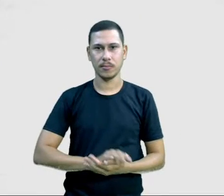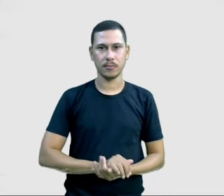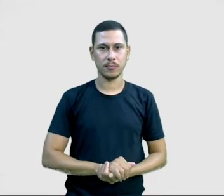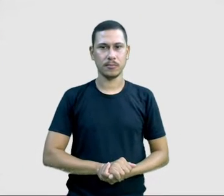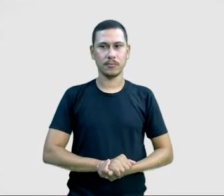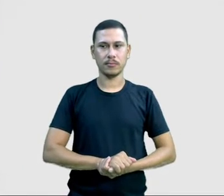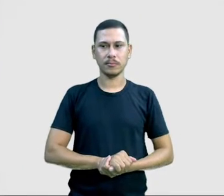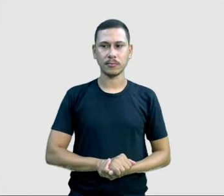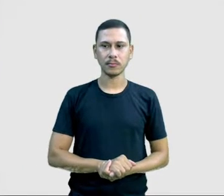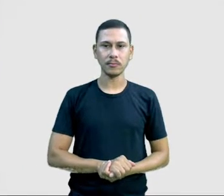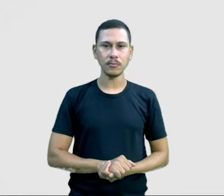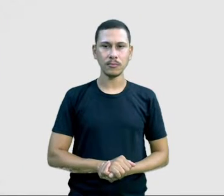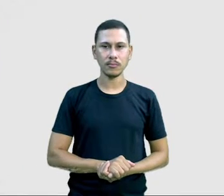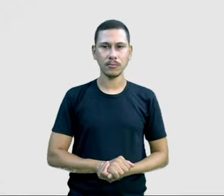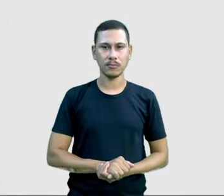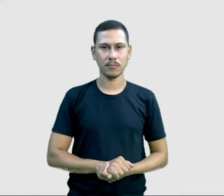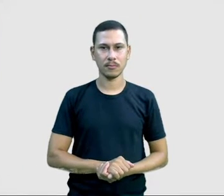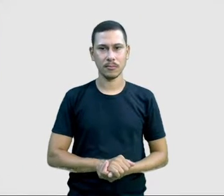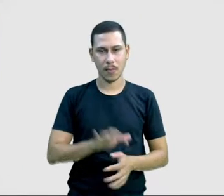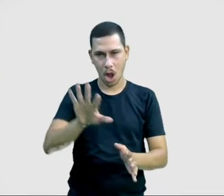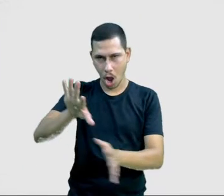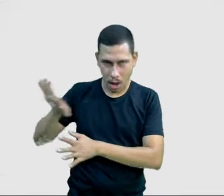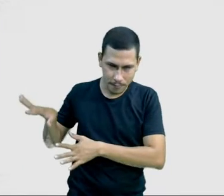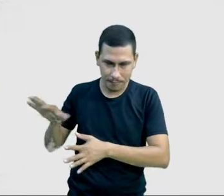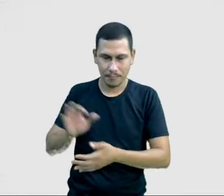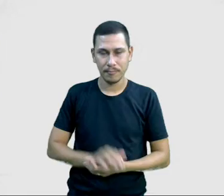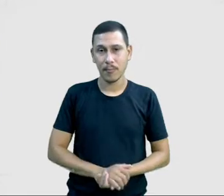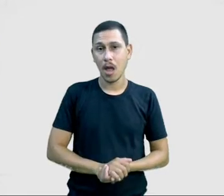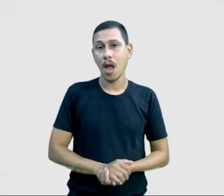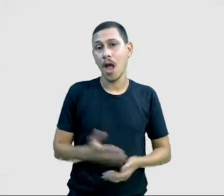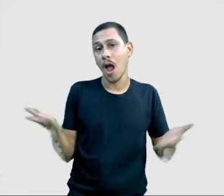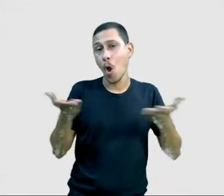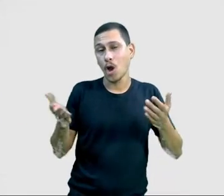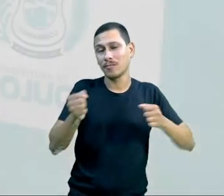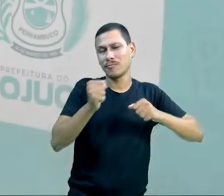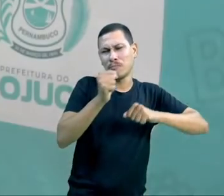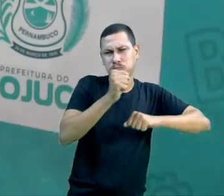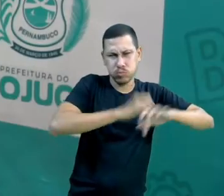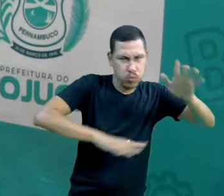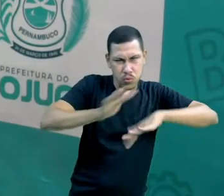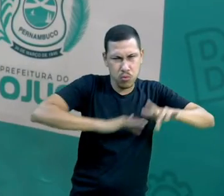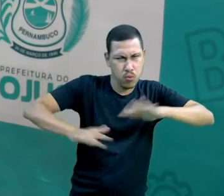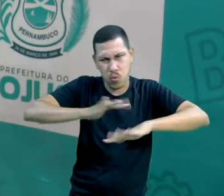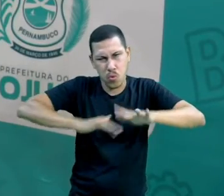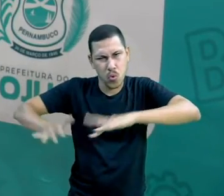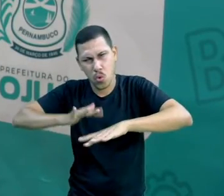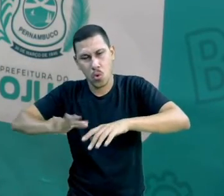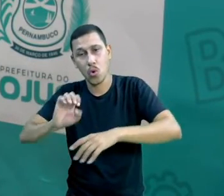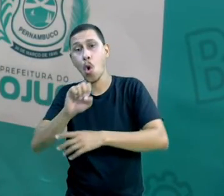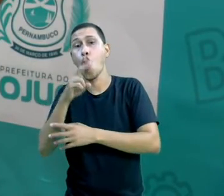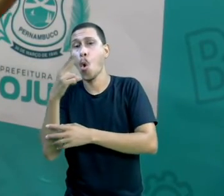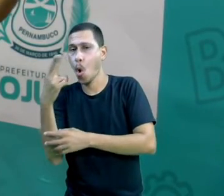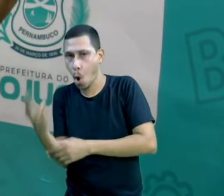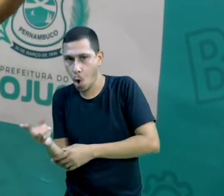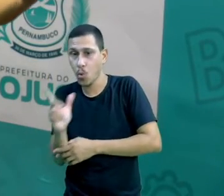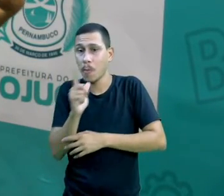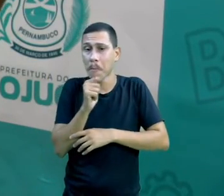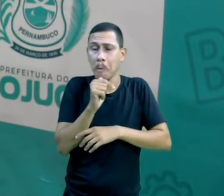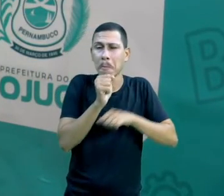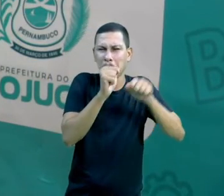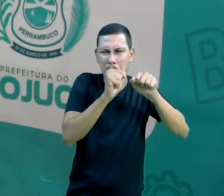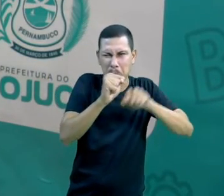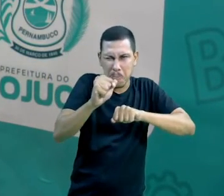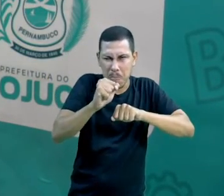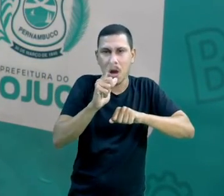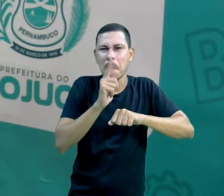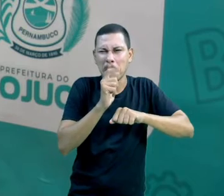de montanhas. Já os abalos sísmicos, que podem ser os terremotos ou os tsunamis, também